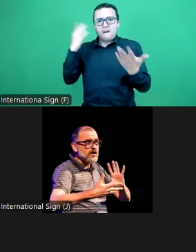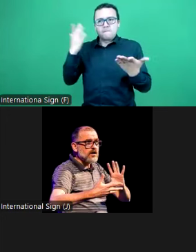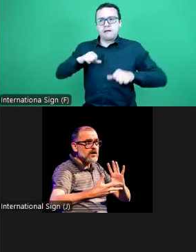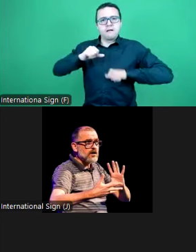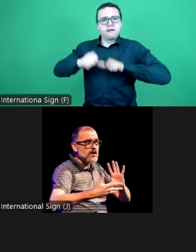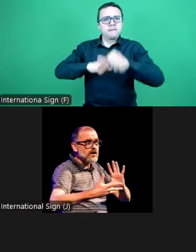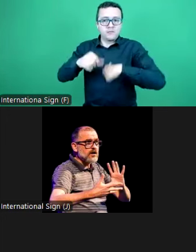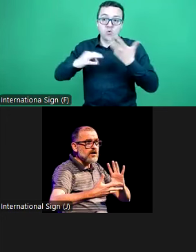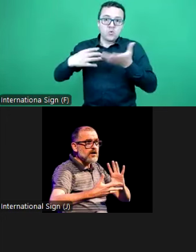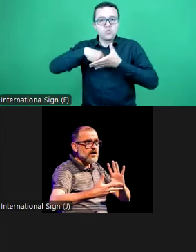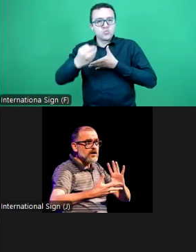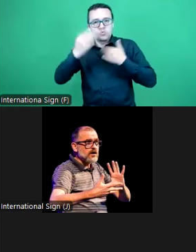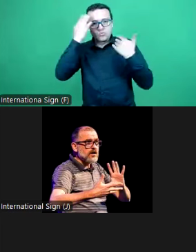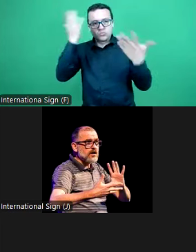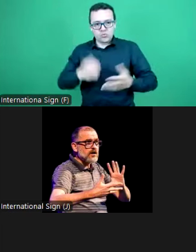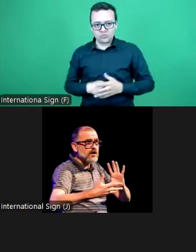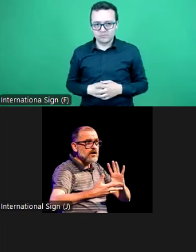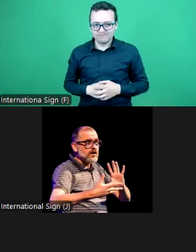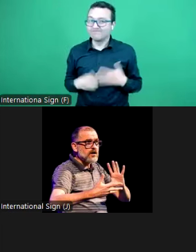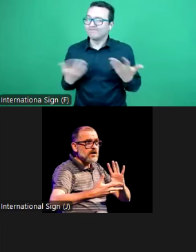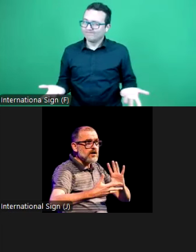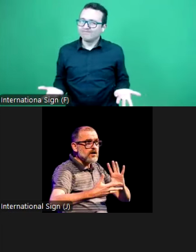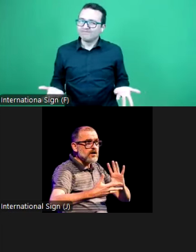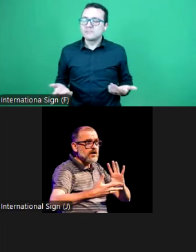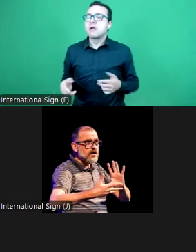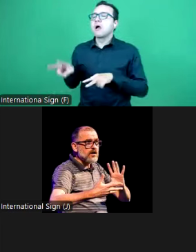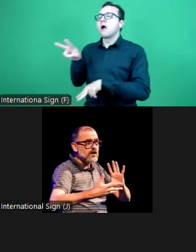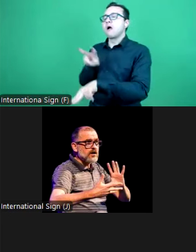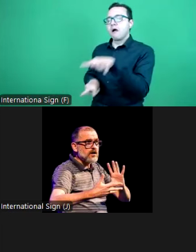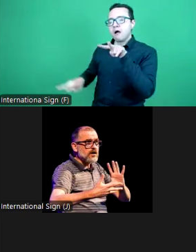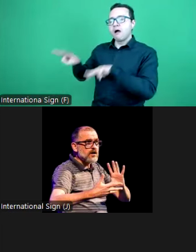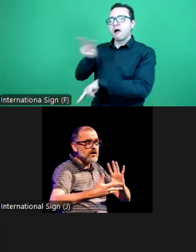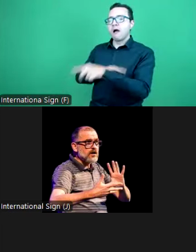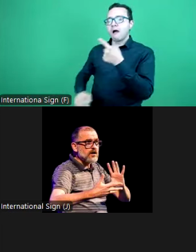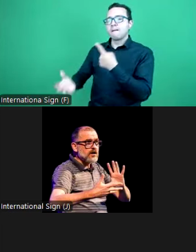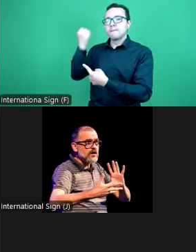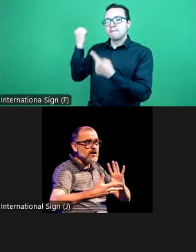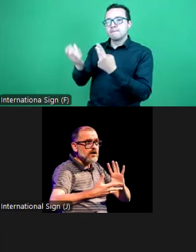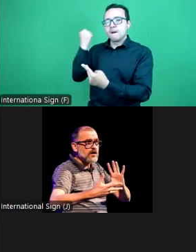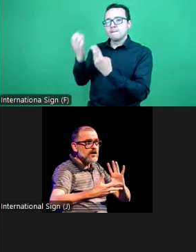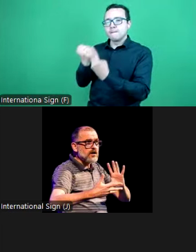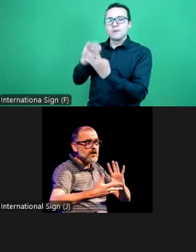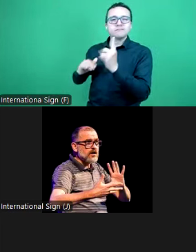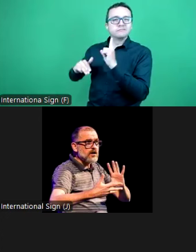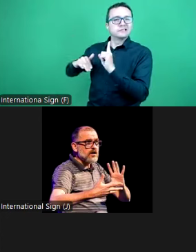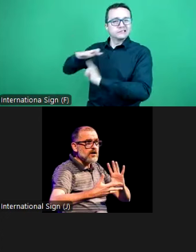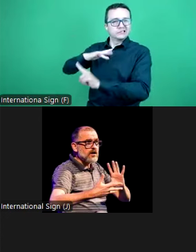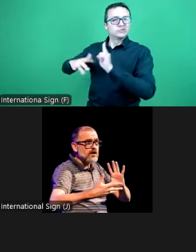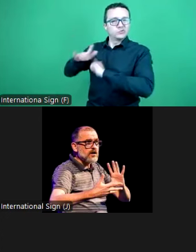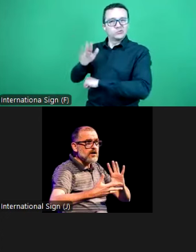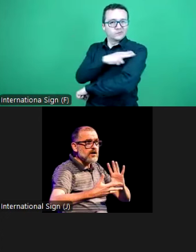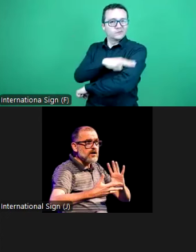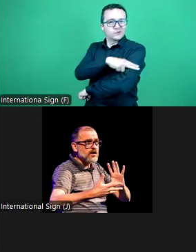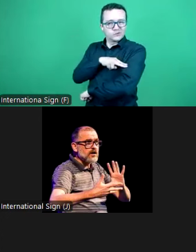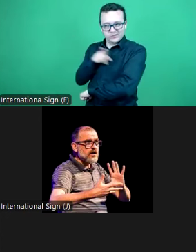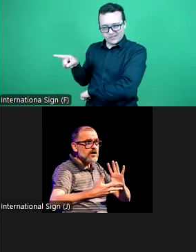para tomar a pressão arterial nas atividades do dia a dia. Com esse diagnóstico situacional,